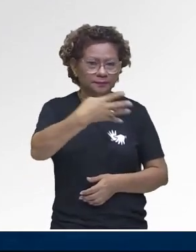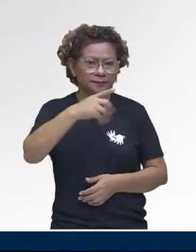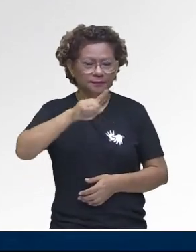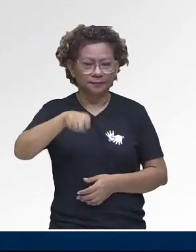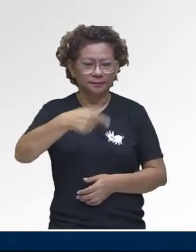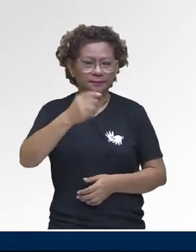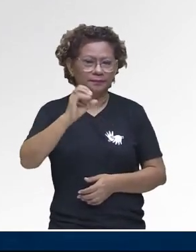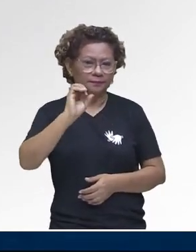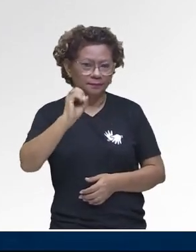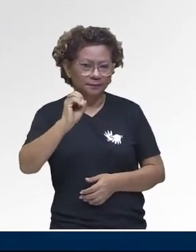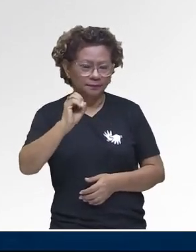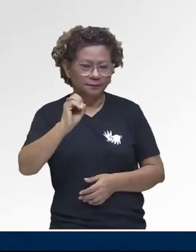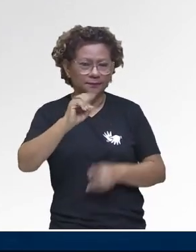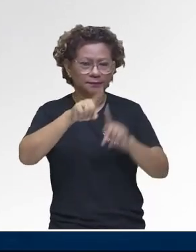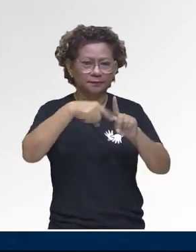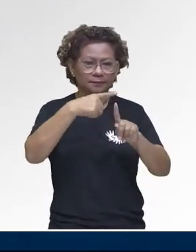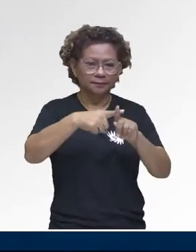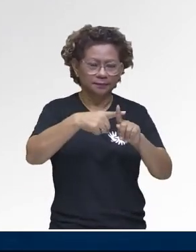14,3 e